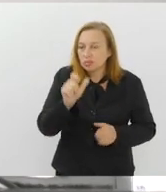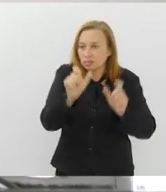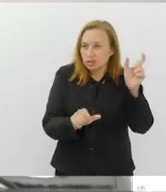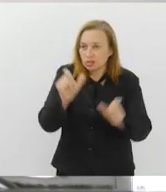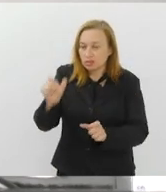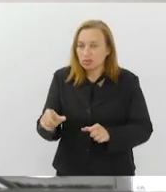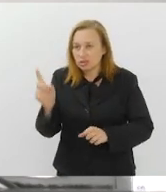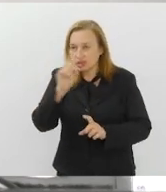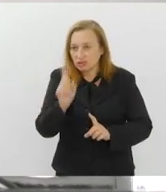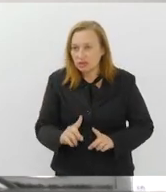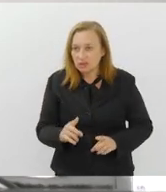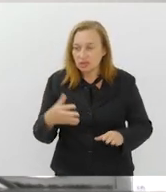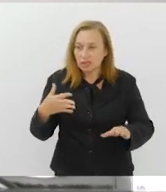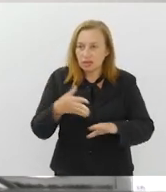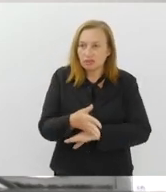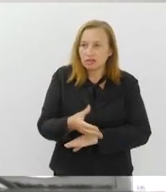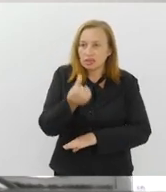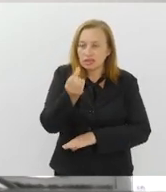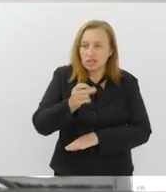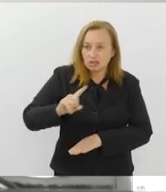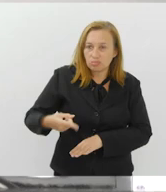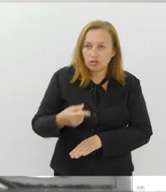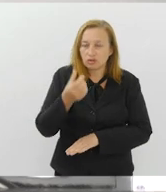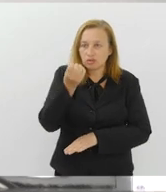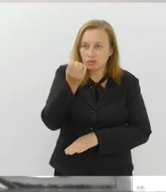deficientes e entraram